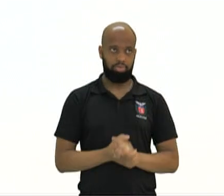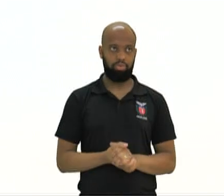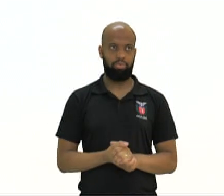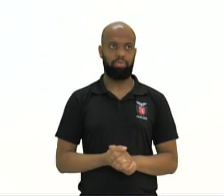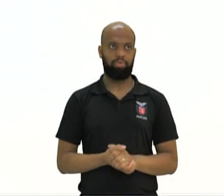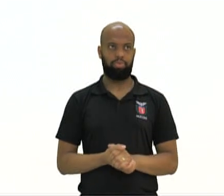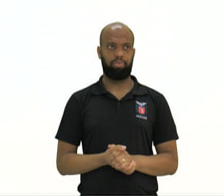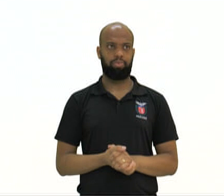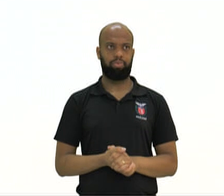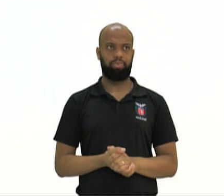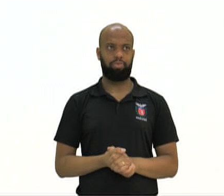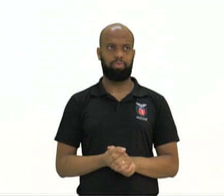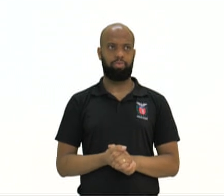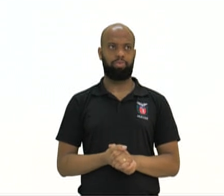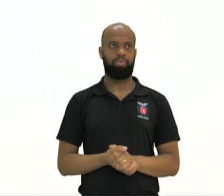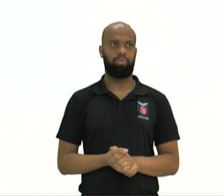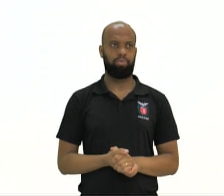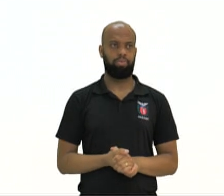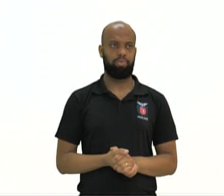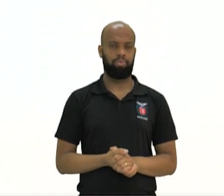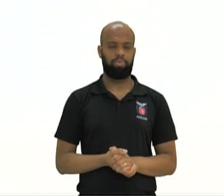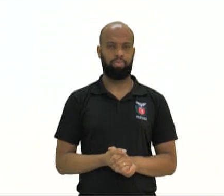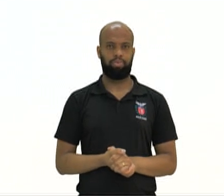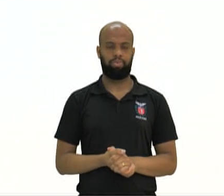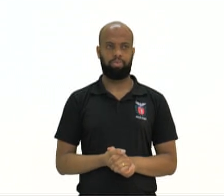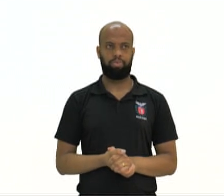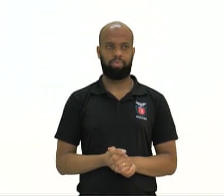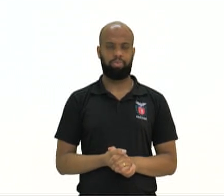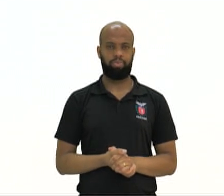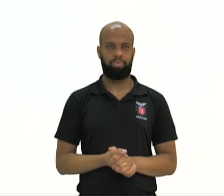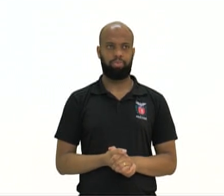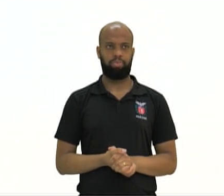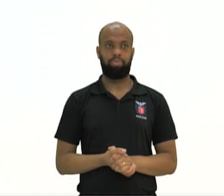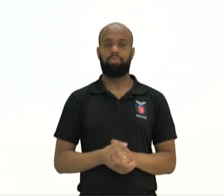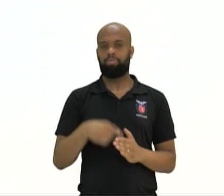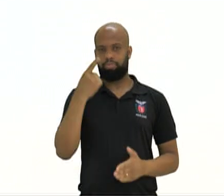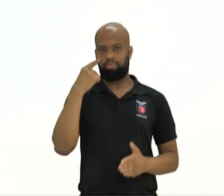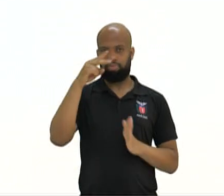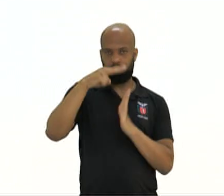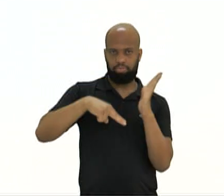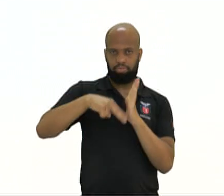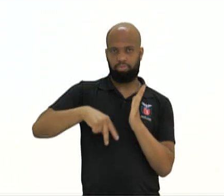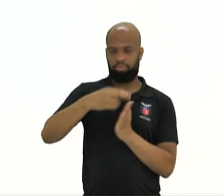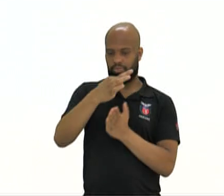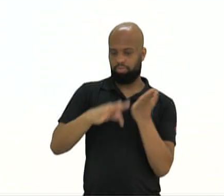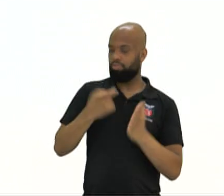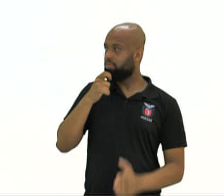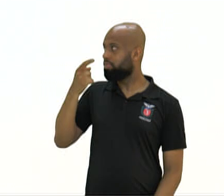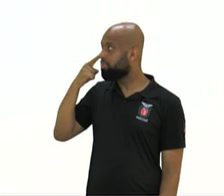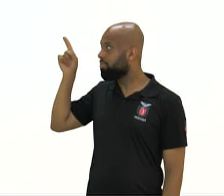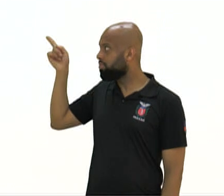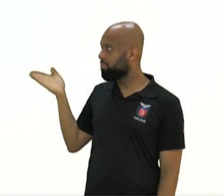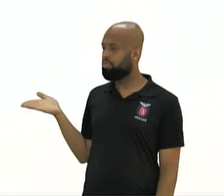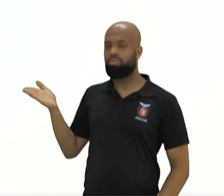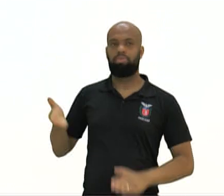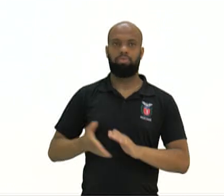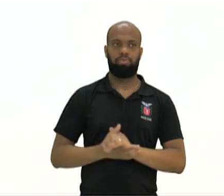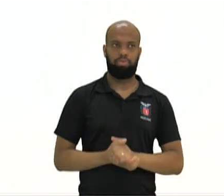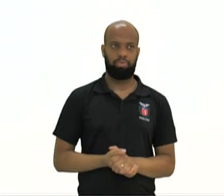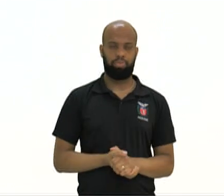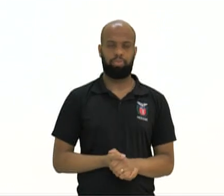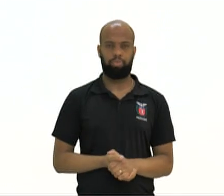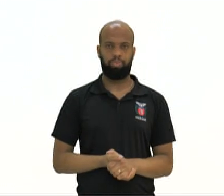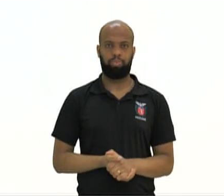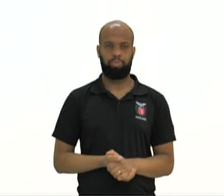com o pronome relativo. Olha só. Both the Lithuanian and the Russian participants felt that romantic love is temporary